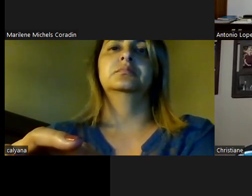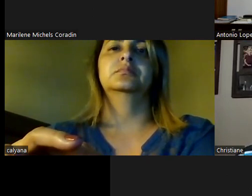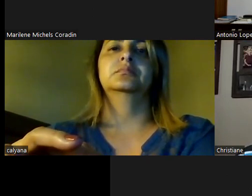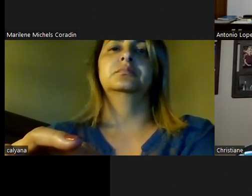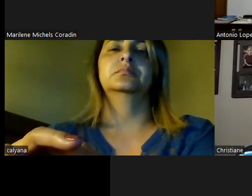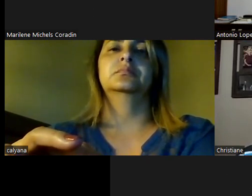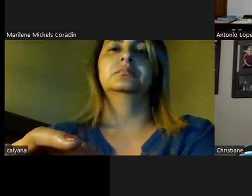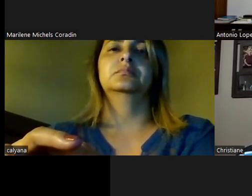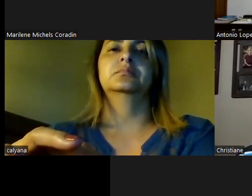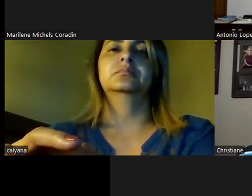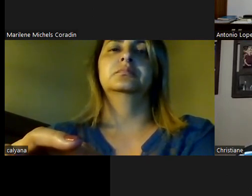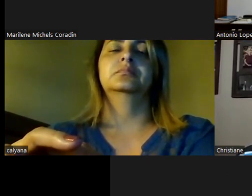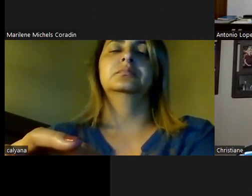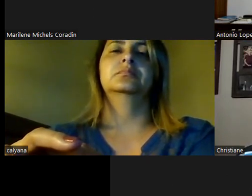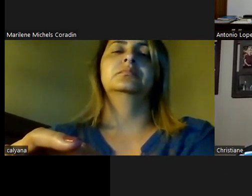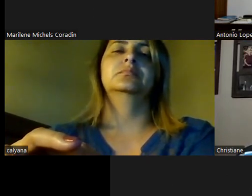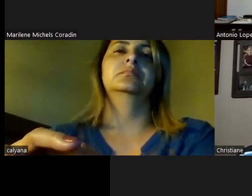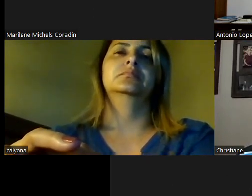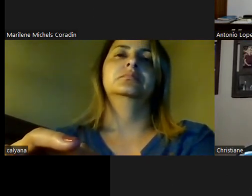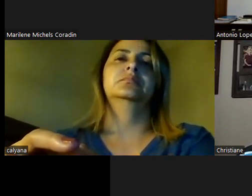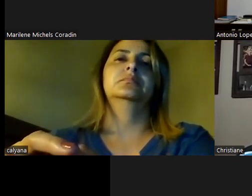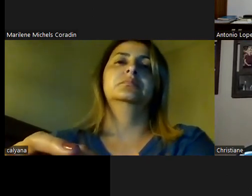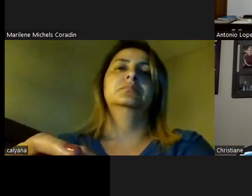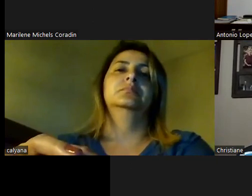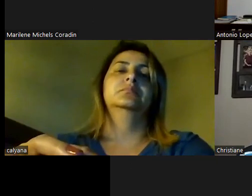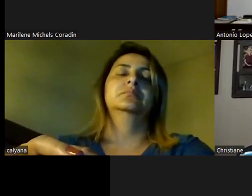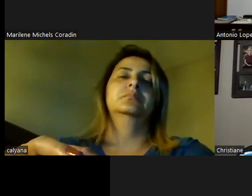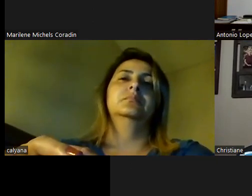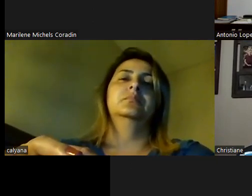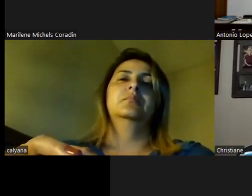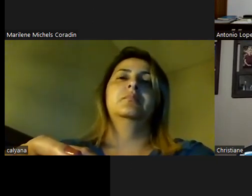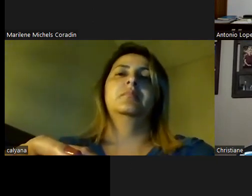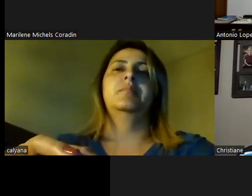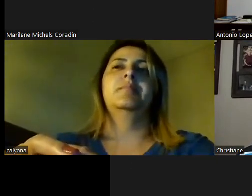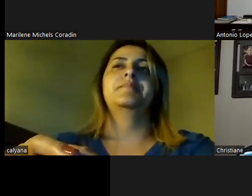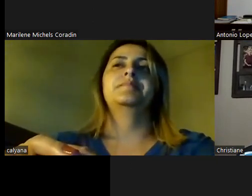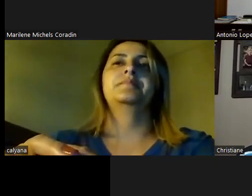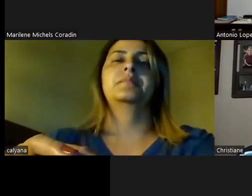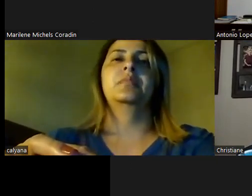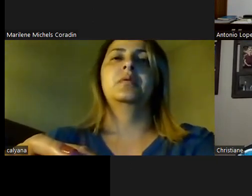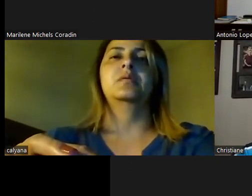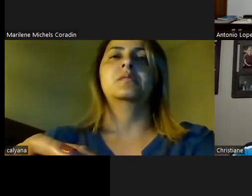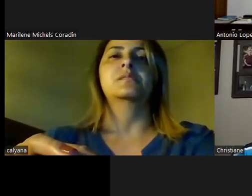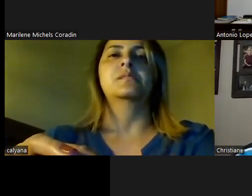É aquele sujeito que a mãe era uma prostituta,